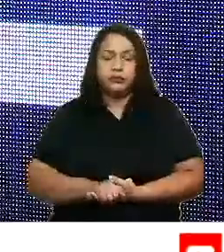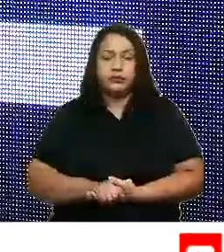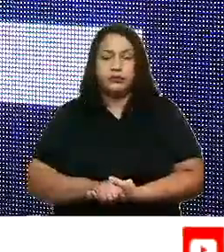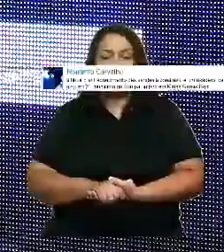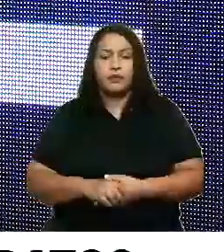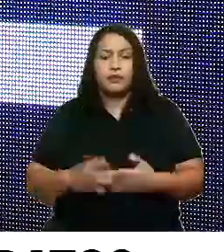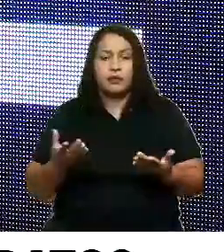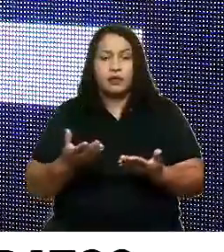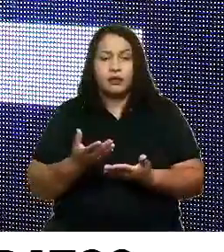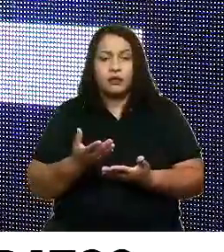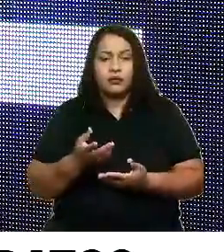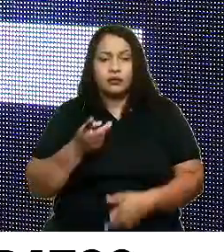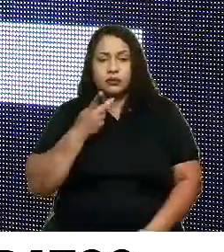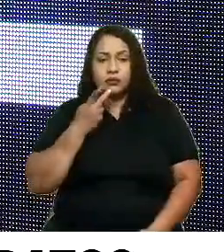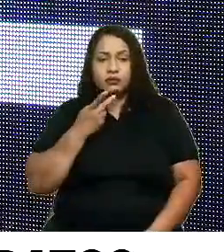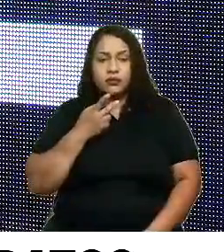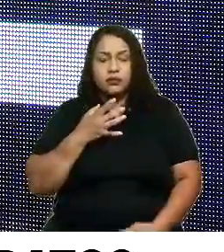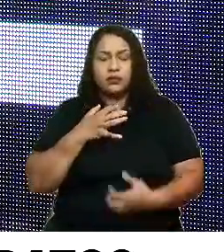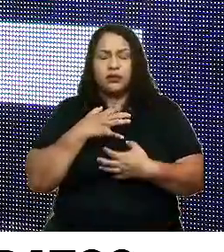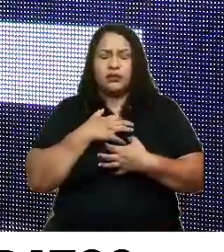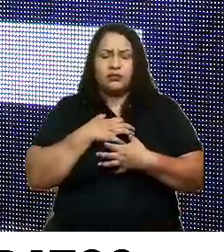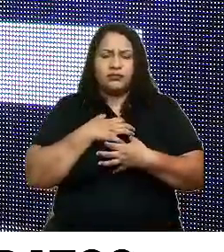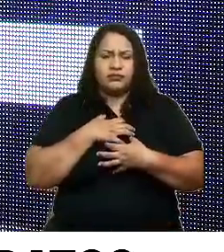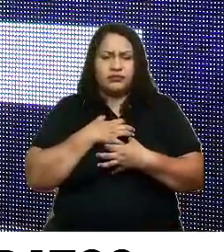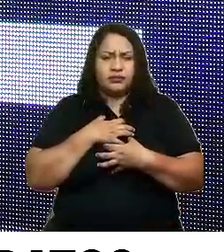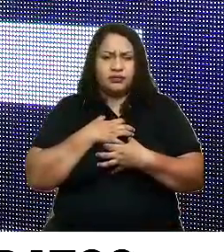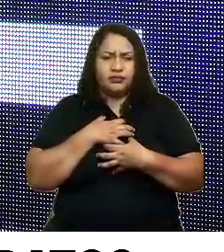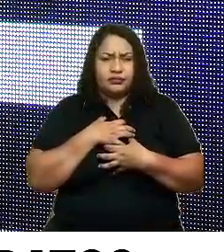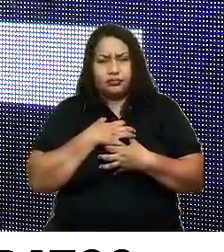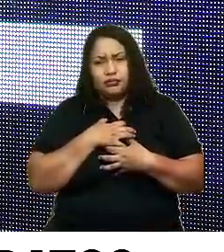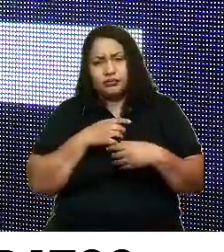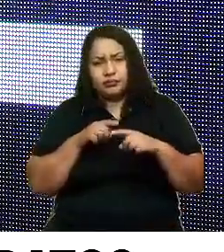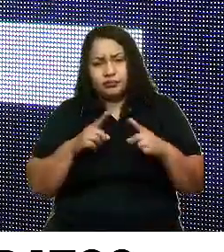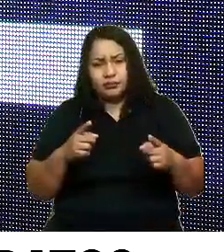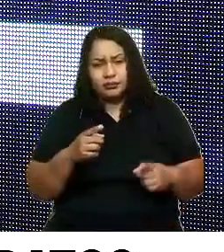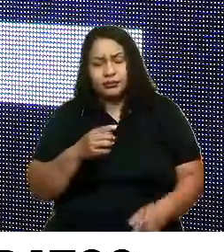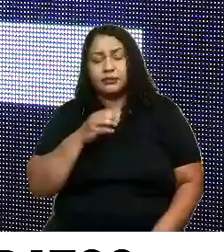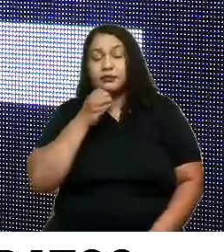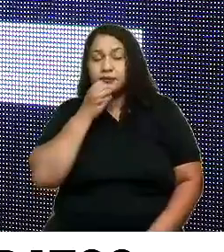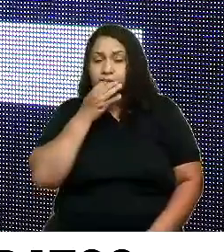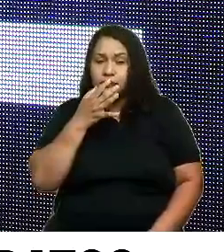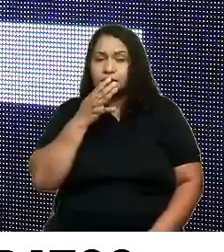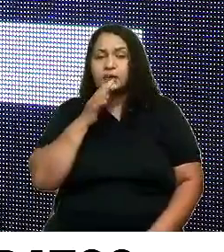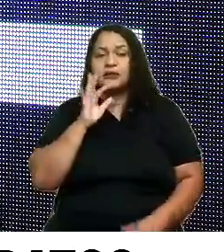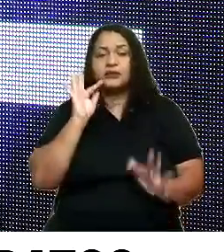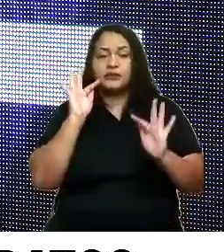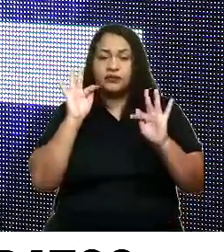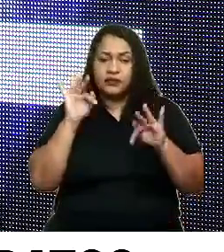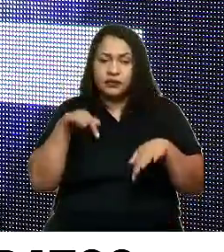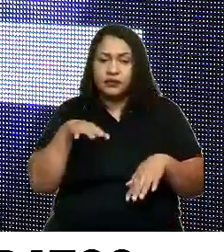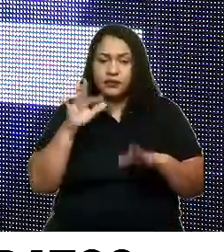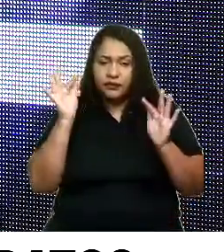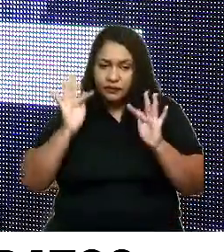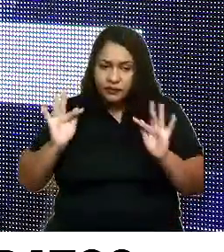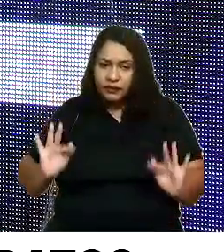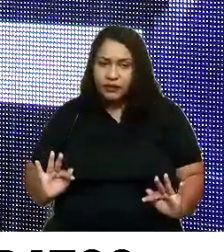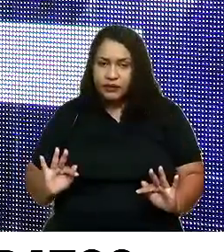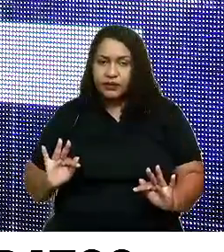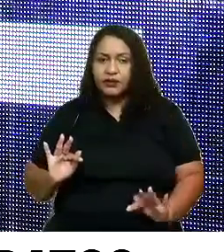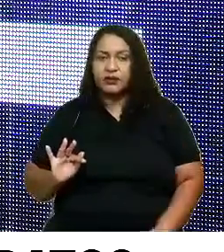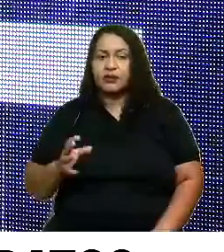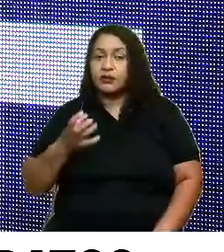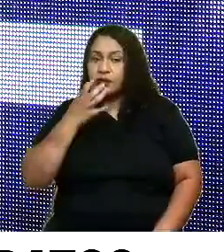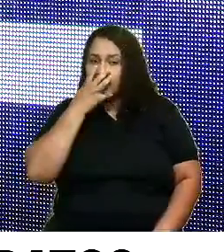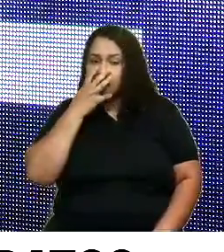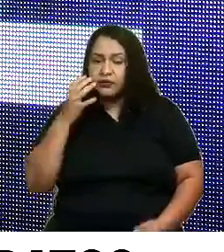e agora a gente vai falar daquelas situações assim que dói no coração mas que ainda bem que teve um final feliz um cachorro